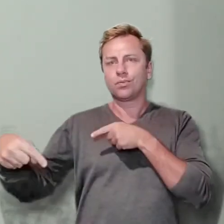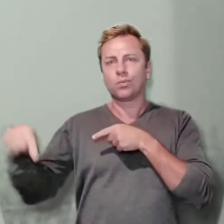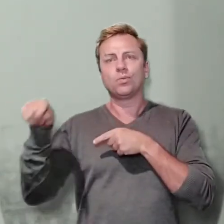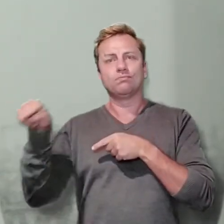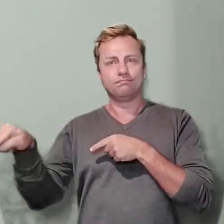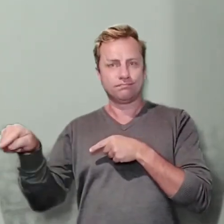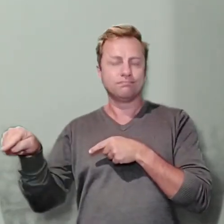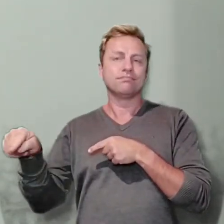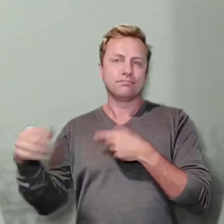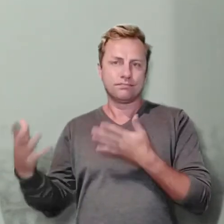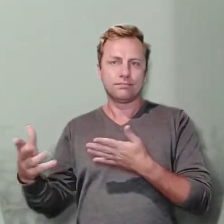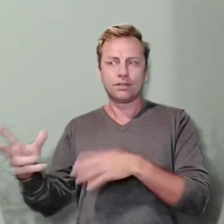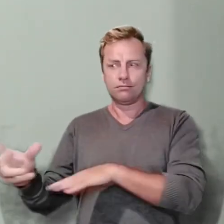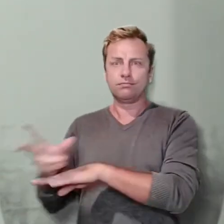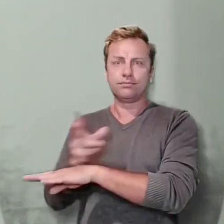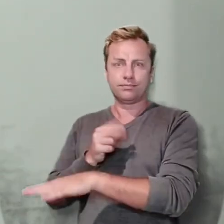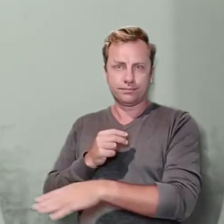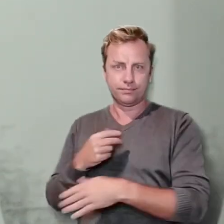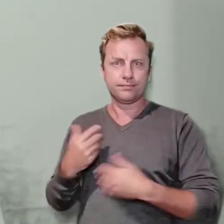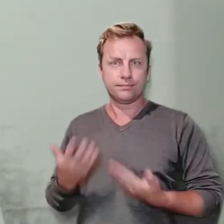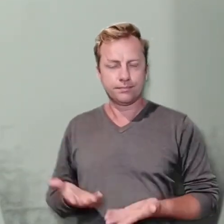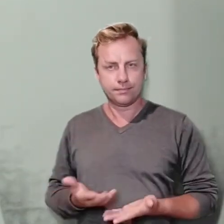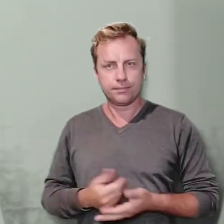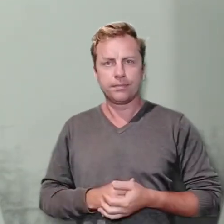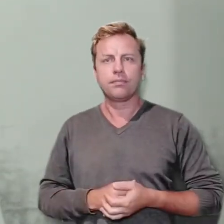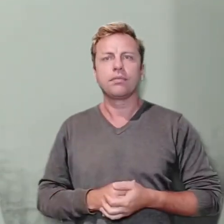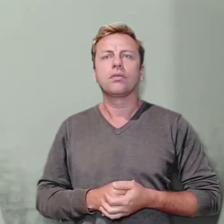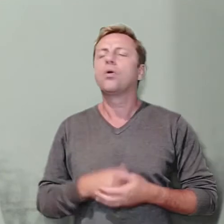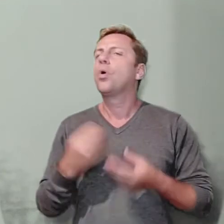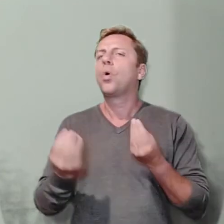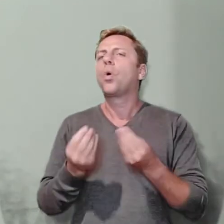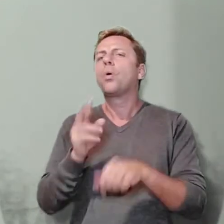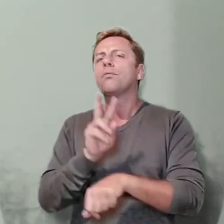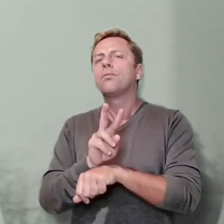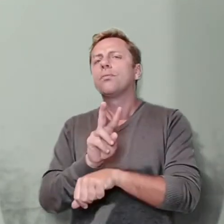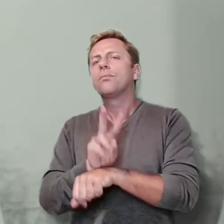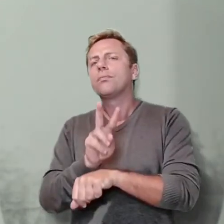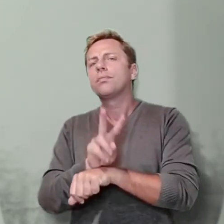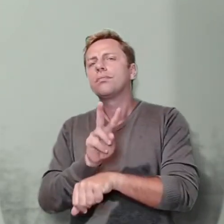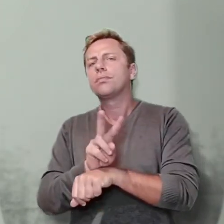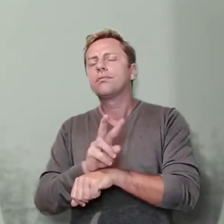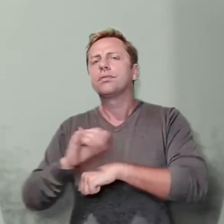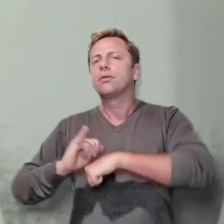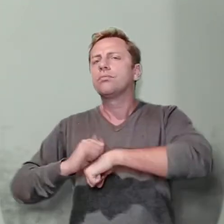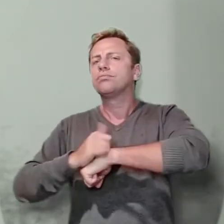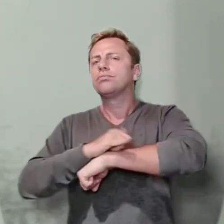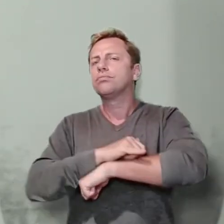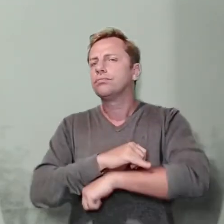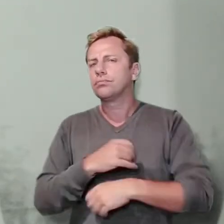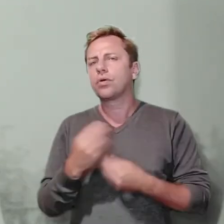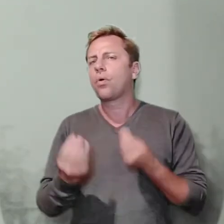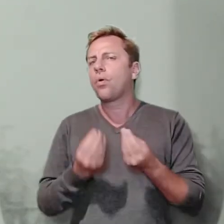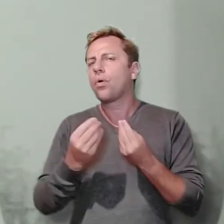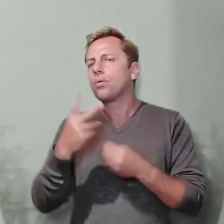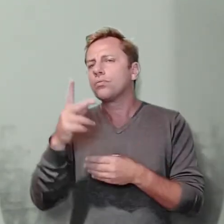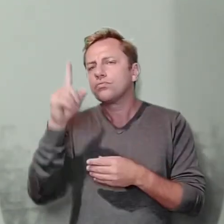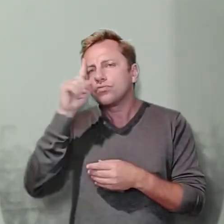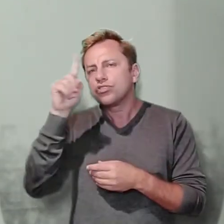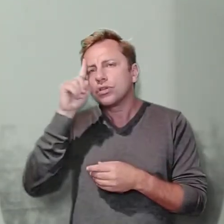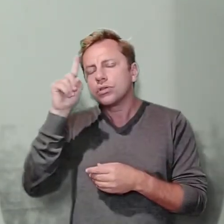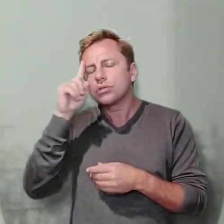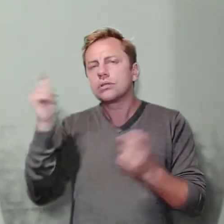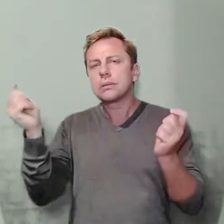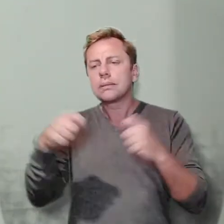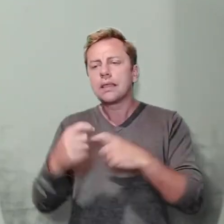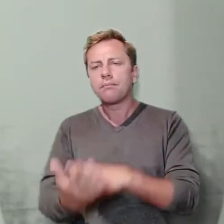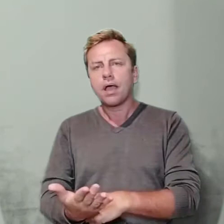àquele agressor, àquele nosso predador. Como prevenir a obesidade? Como no seu dia a dia você